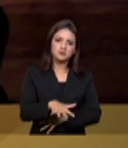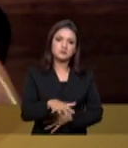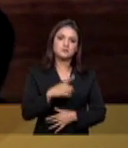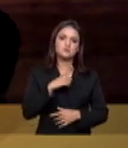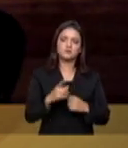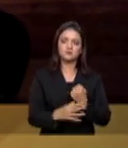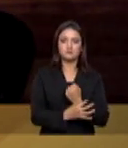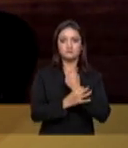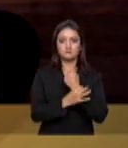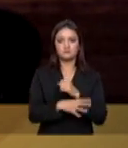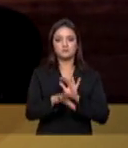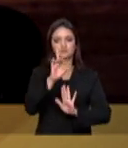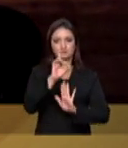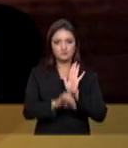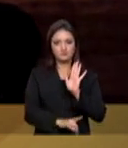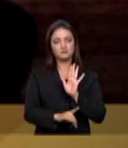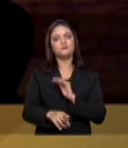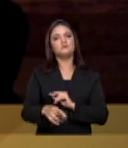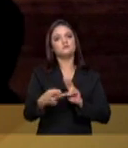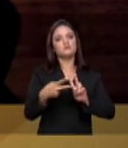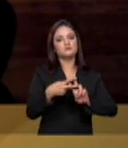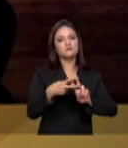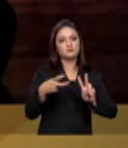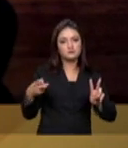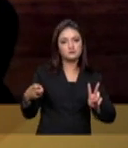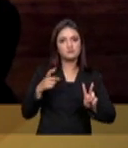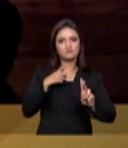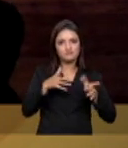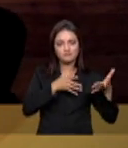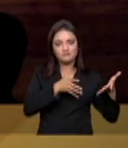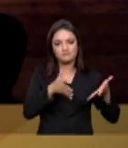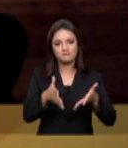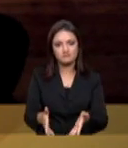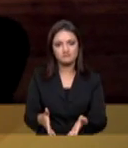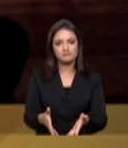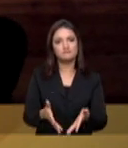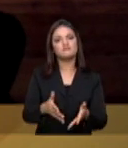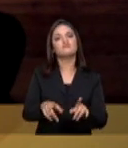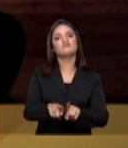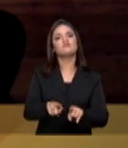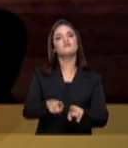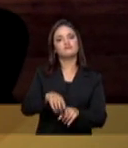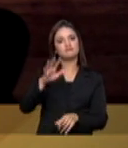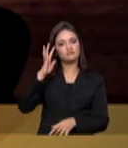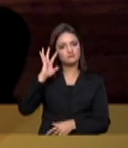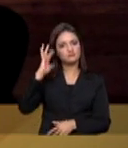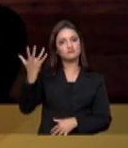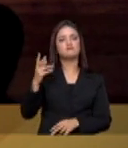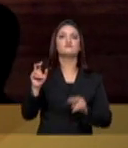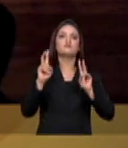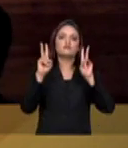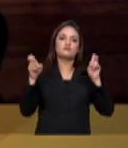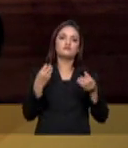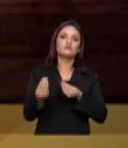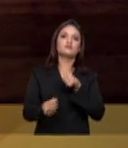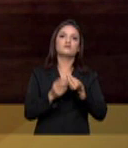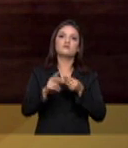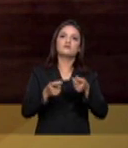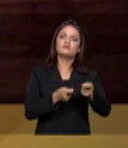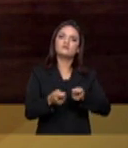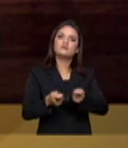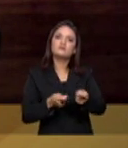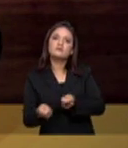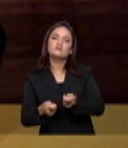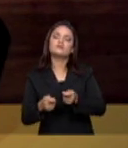assegurado o direito das Comunidades indígenas participarem decisões acerca da gestão e